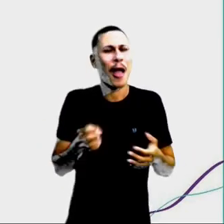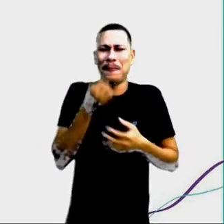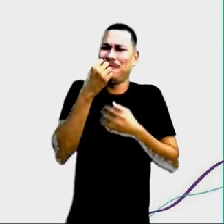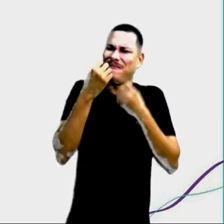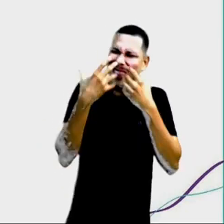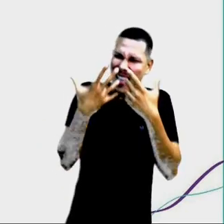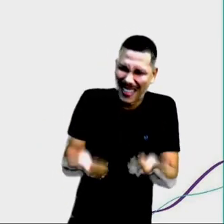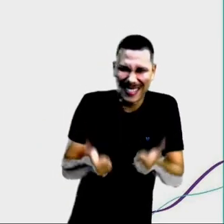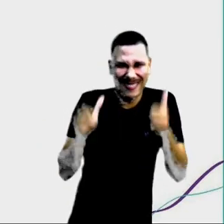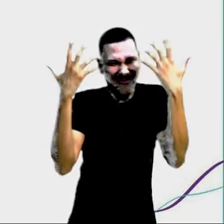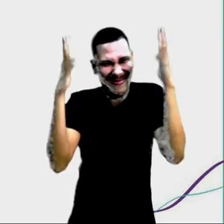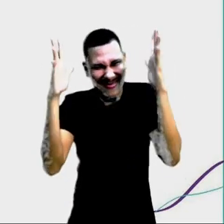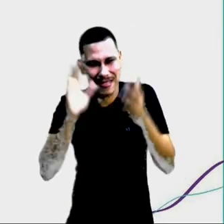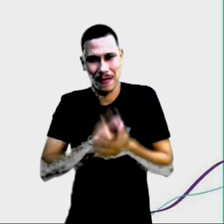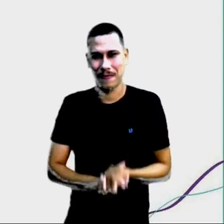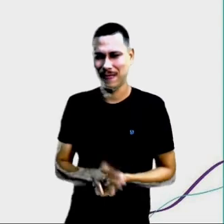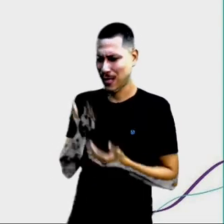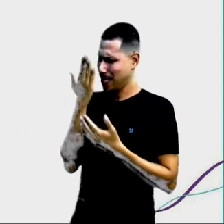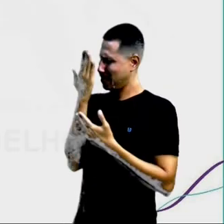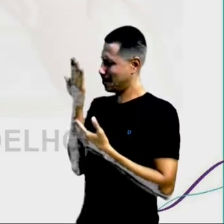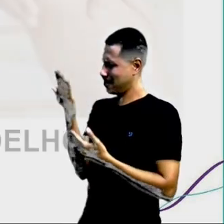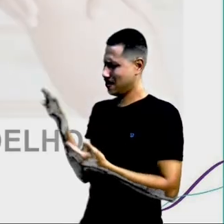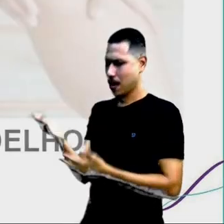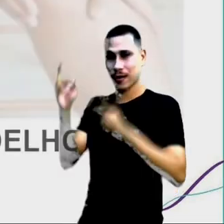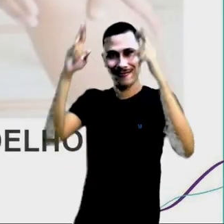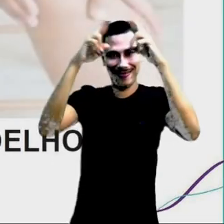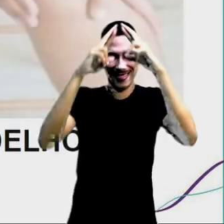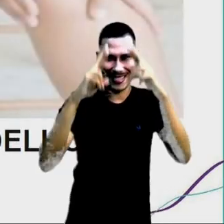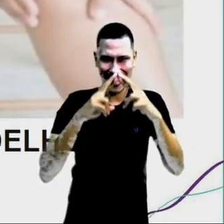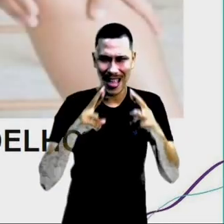Muito bem, espelho rima com